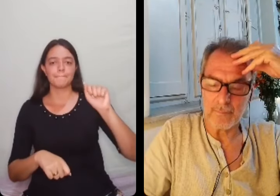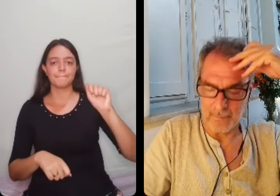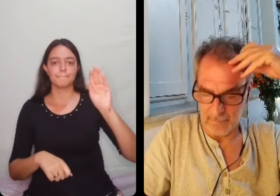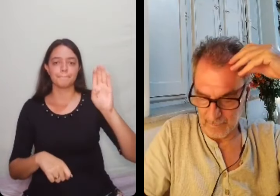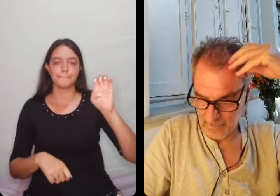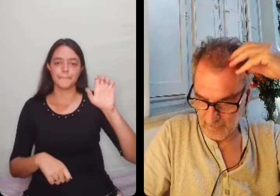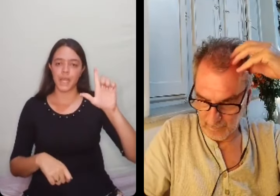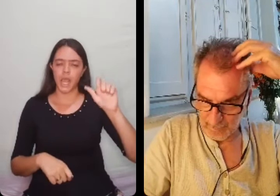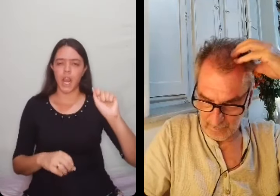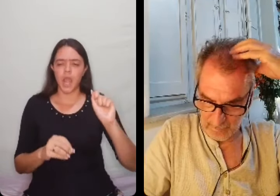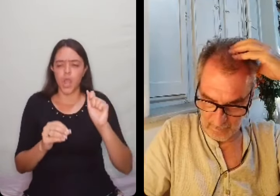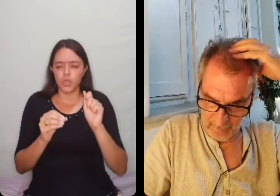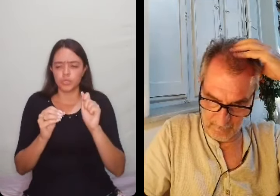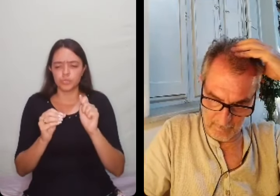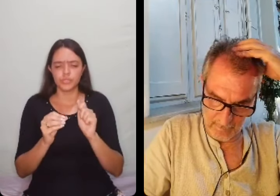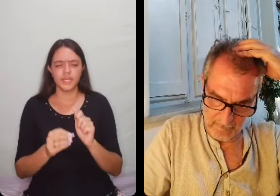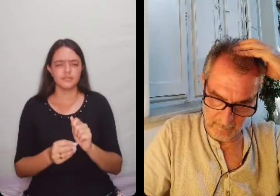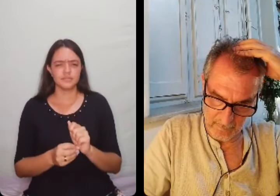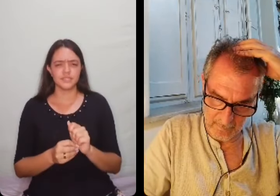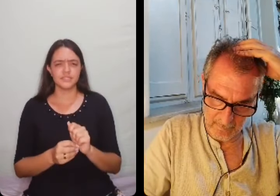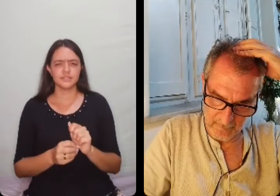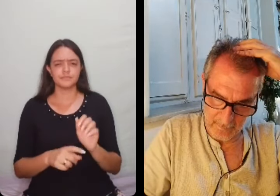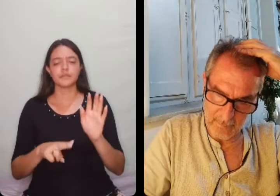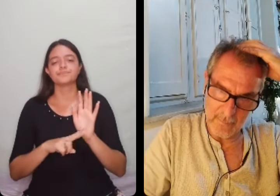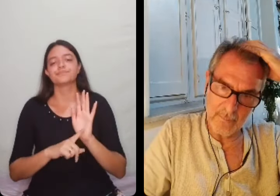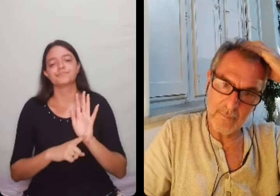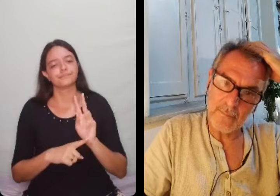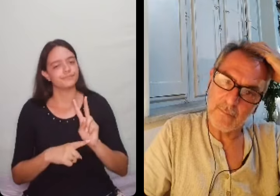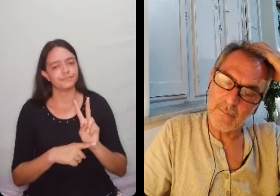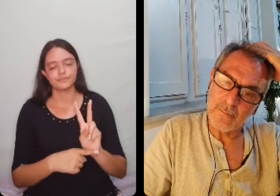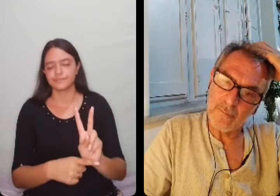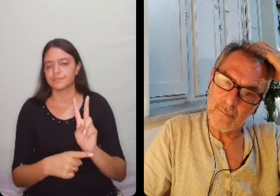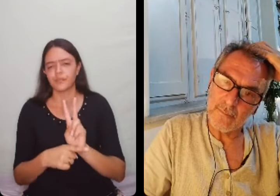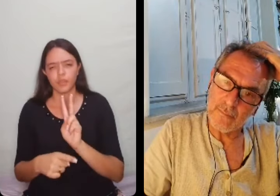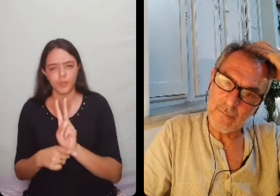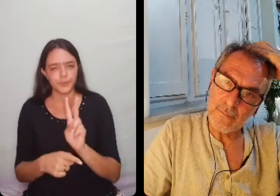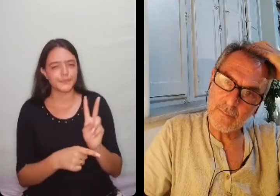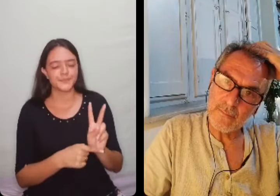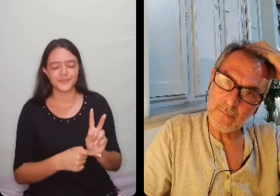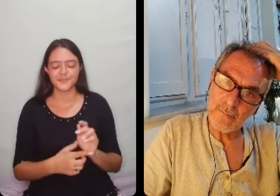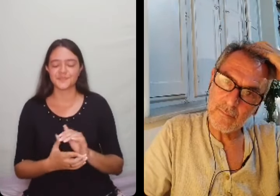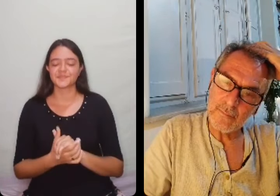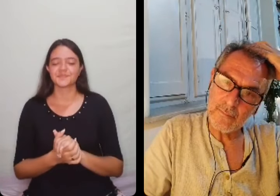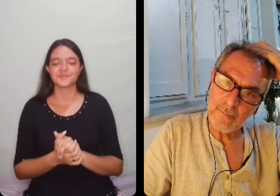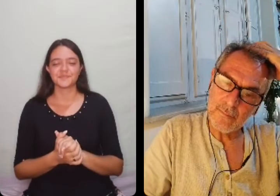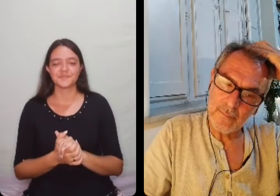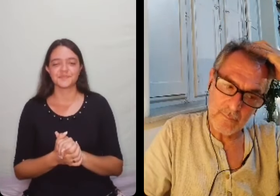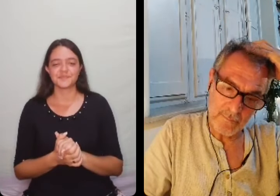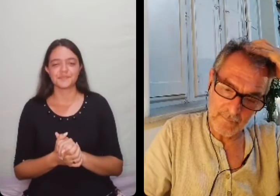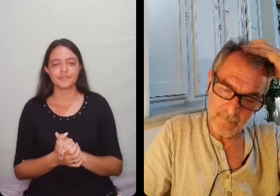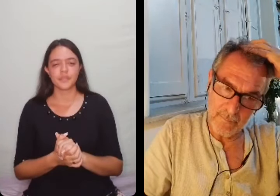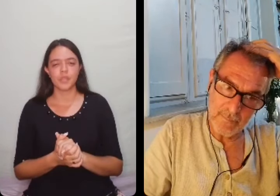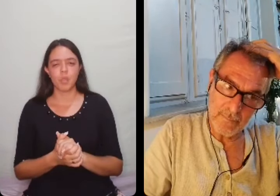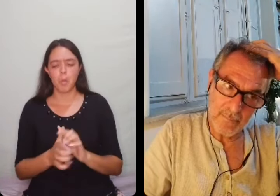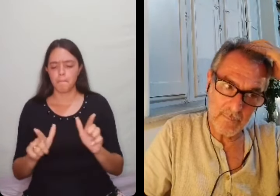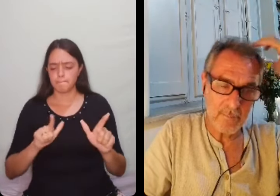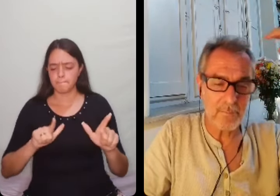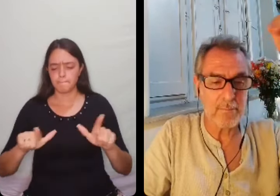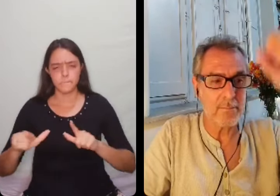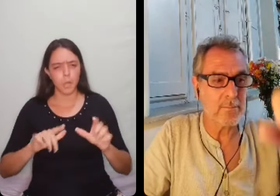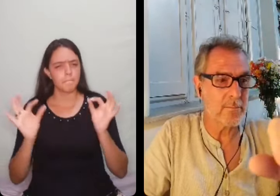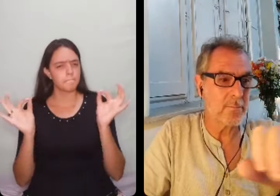De pegar por ângulos bons, né? Enfim, fez um bom trabalho de vídeo, mas nós